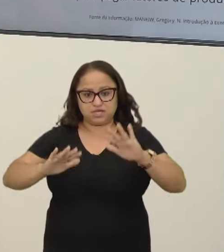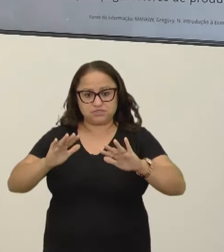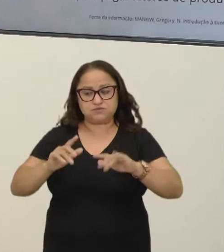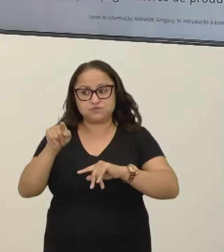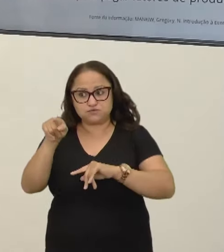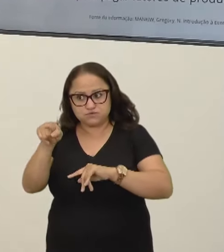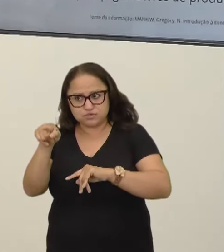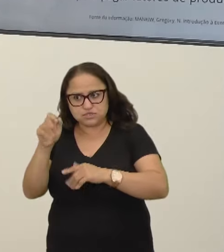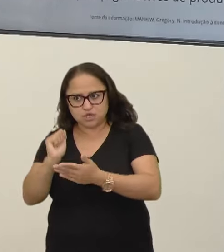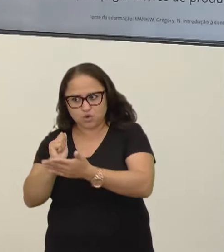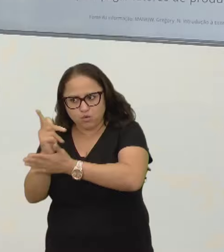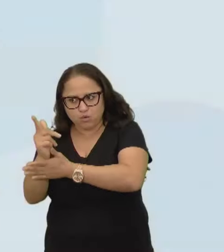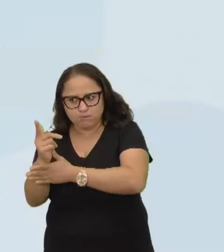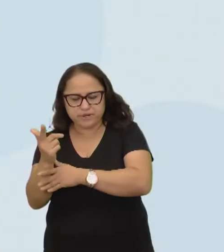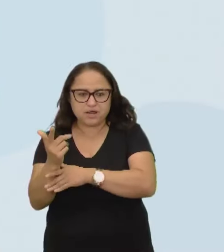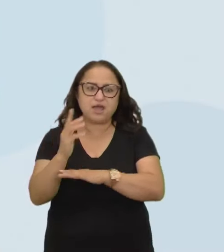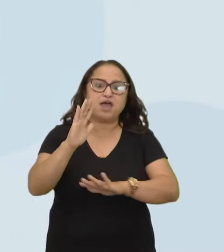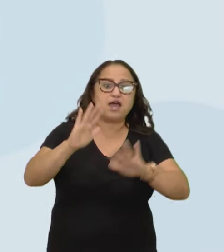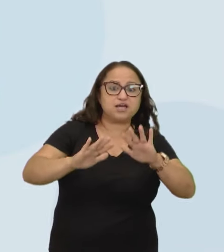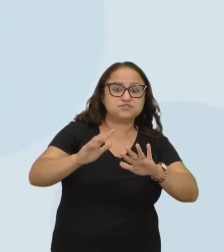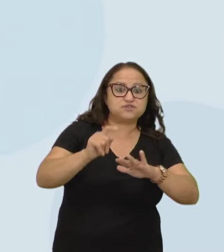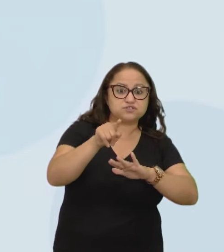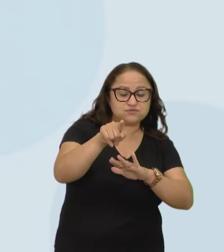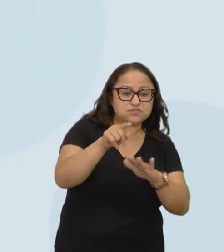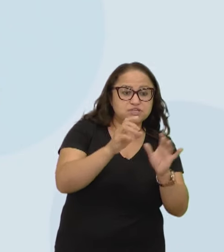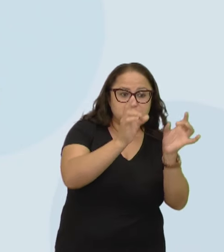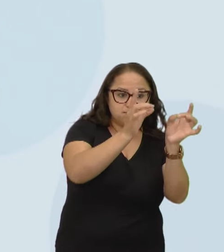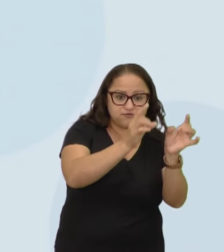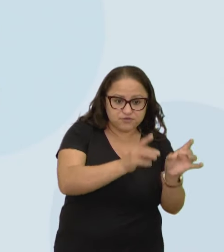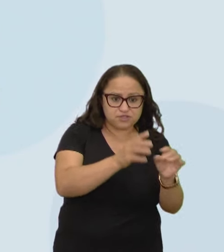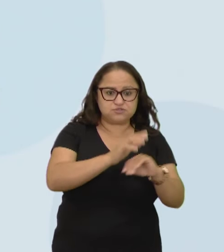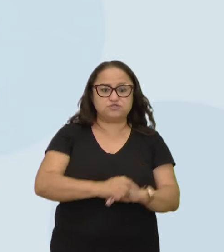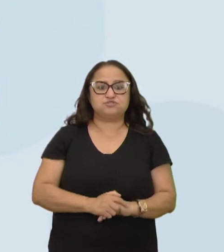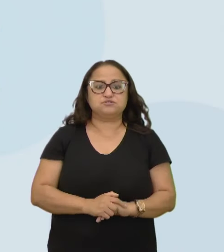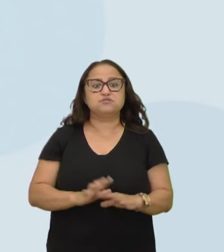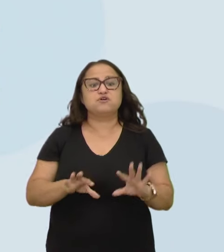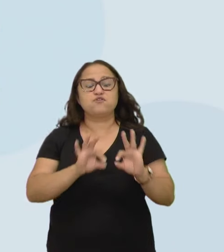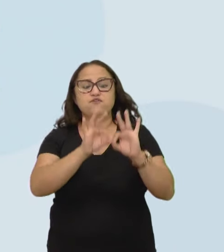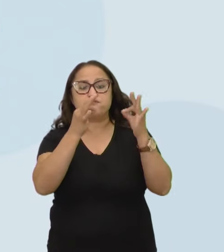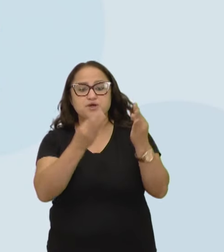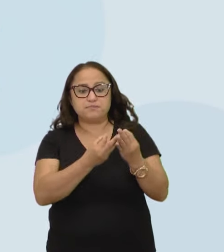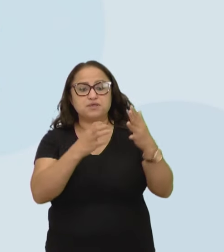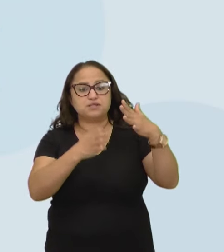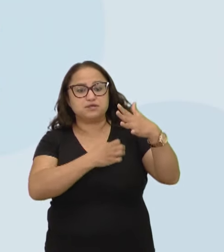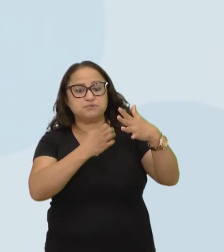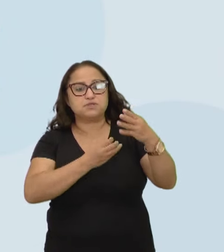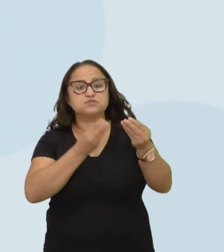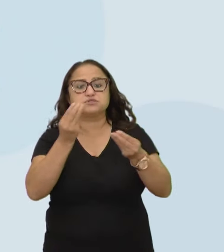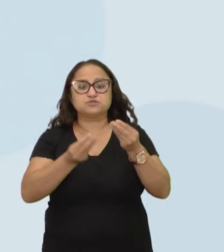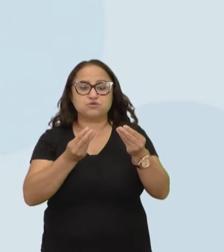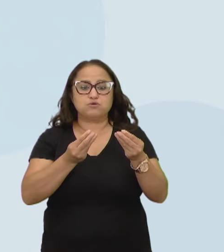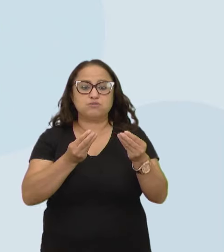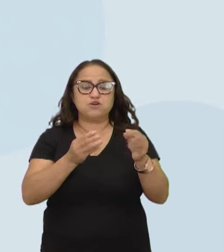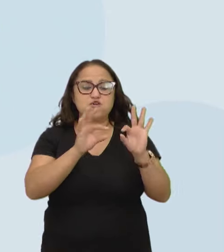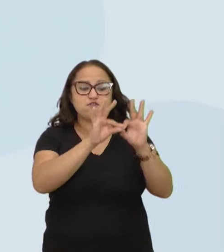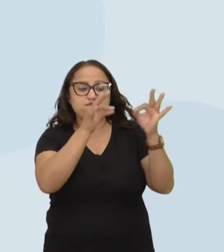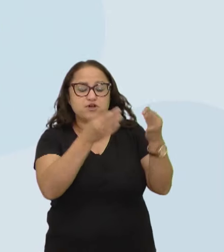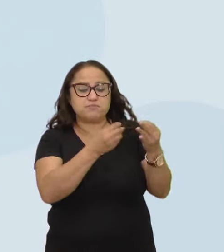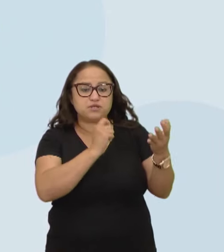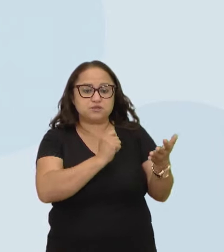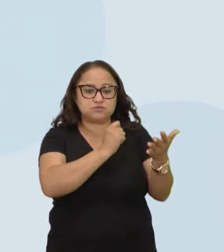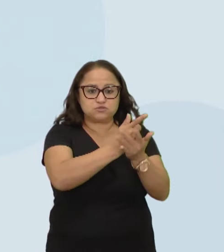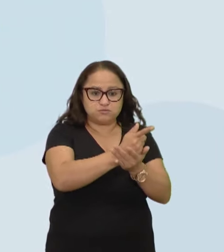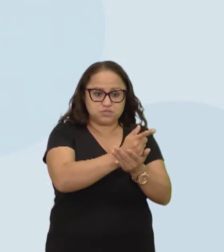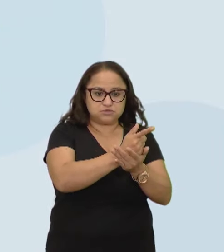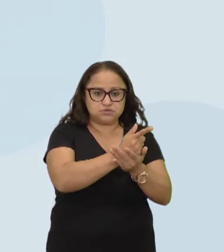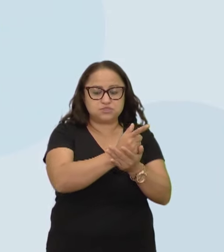você é vendedor. Vamos ver, ó. Mercado de bens e serviços. Famílias e empresas interagem como? As famílias são compradores e as empresas